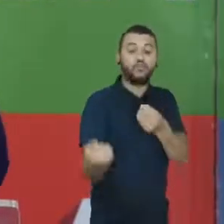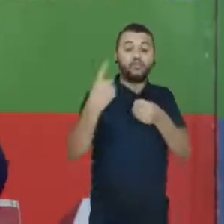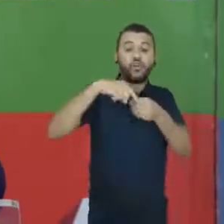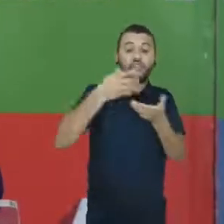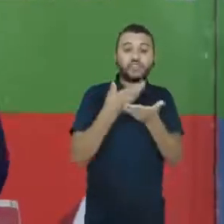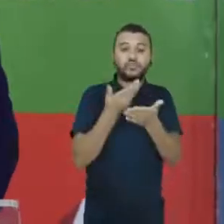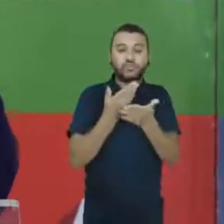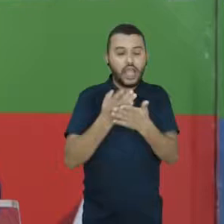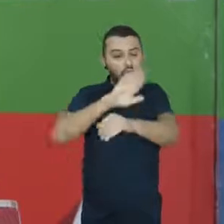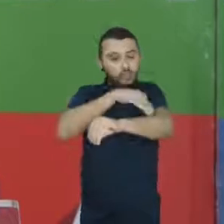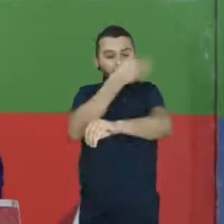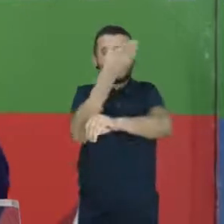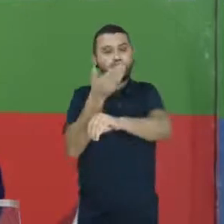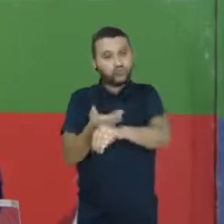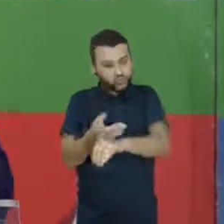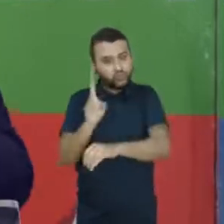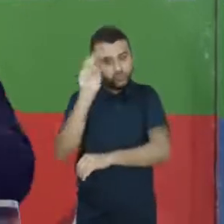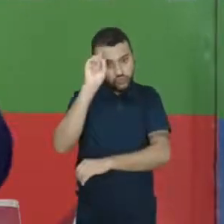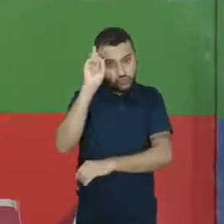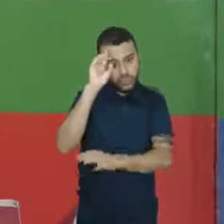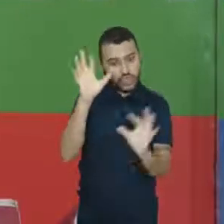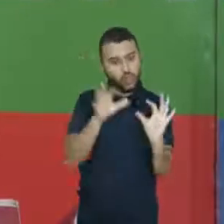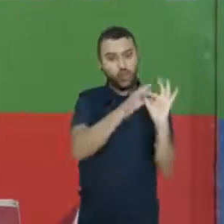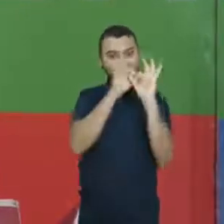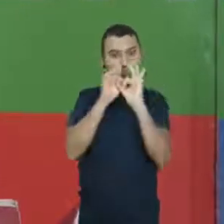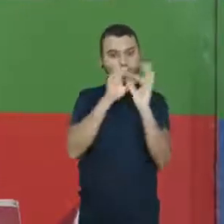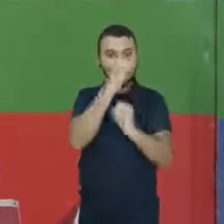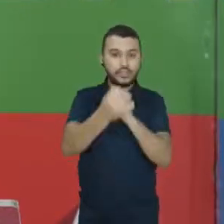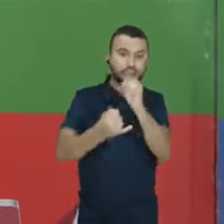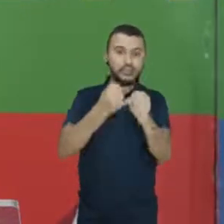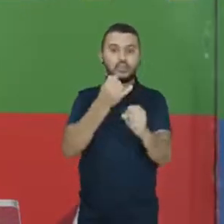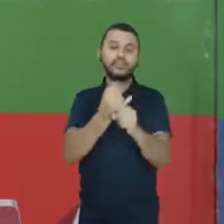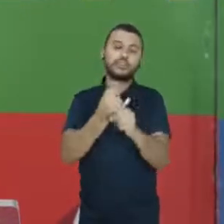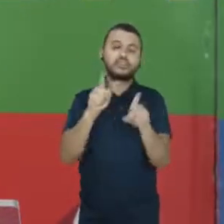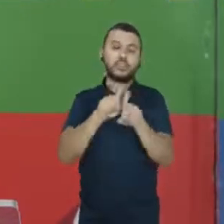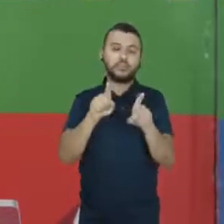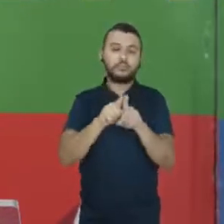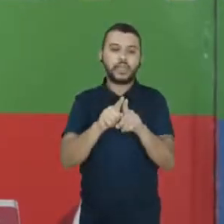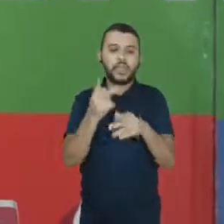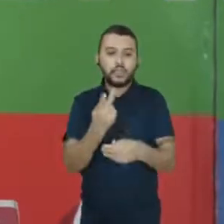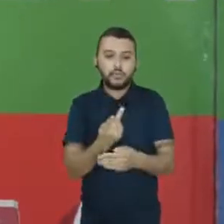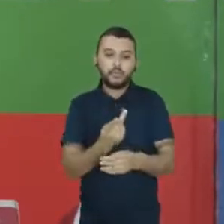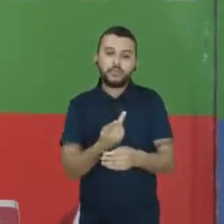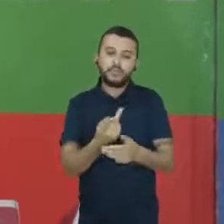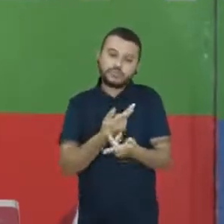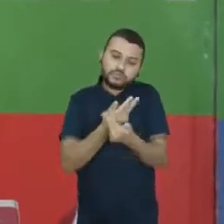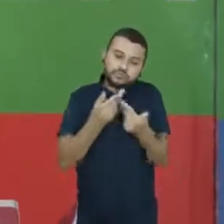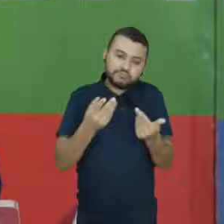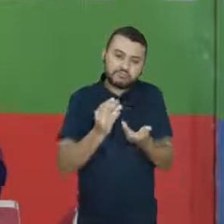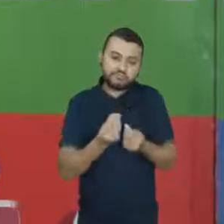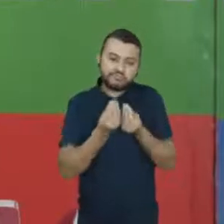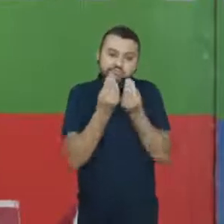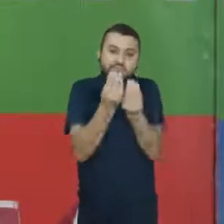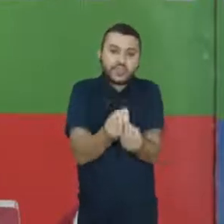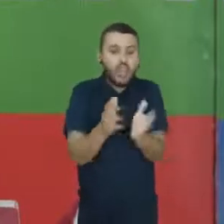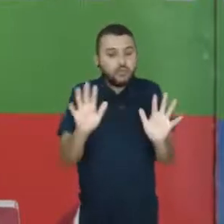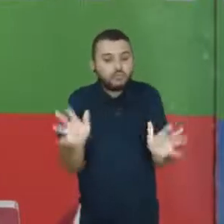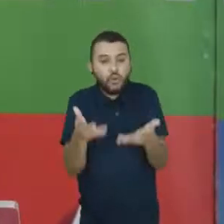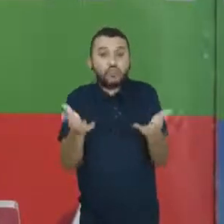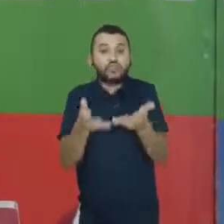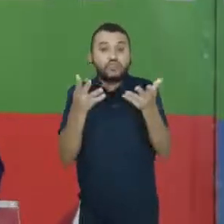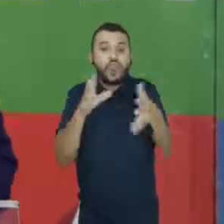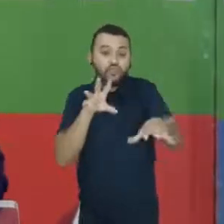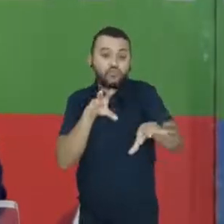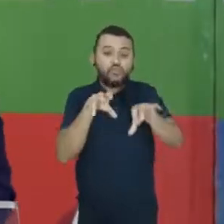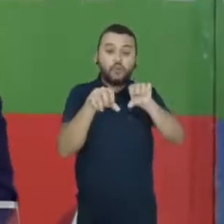integral, com conectividade, acima de tudo, com um prêmio, para que esse jovem possa se formar e depois ter um futuro